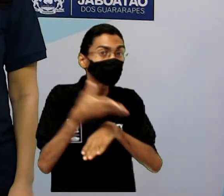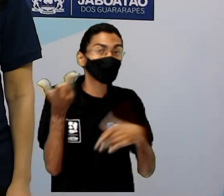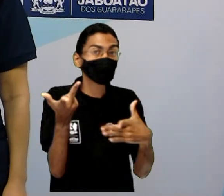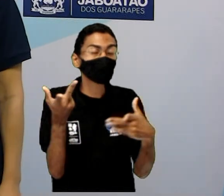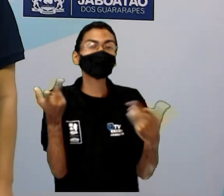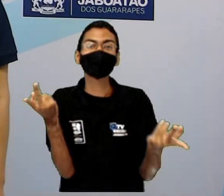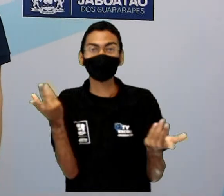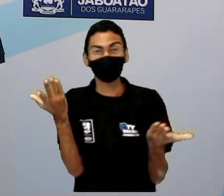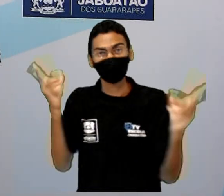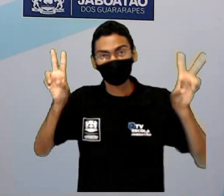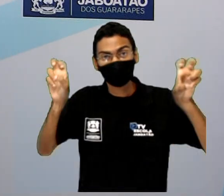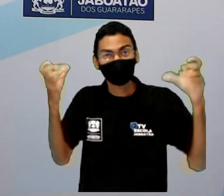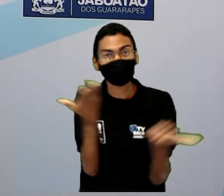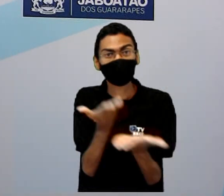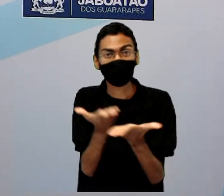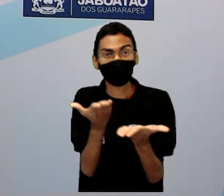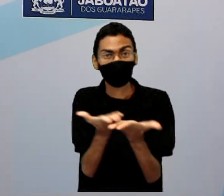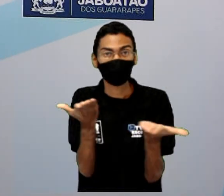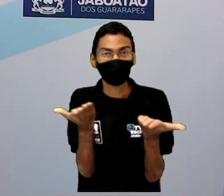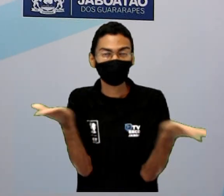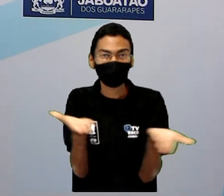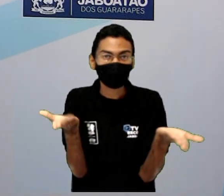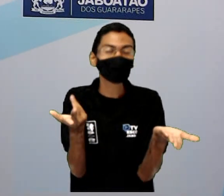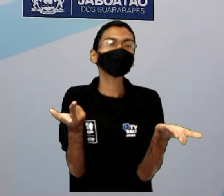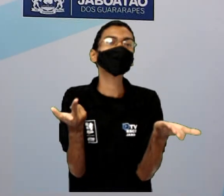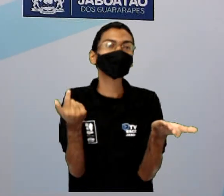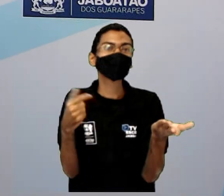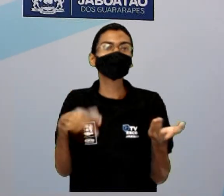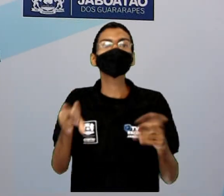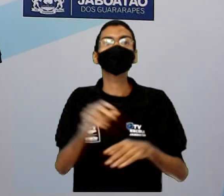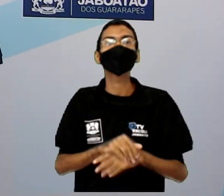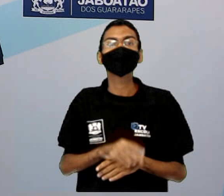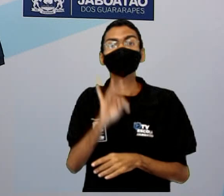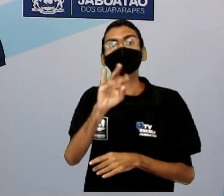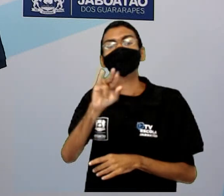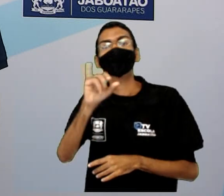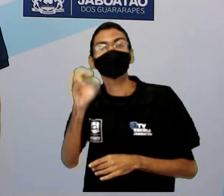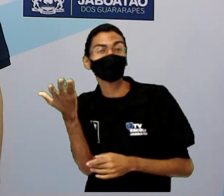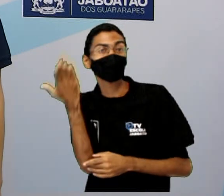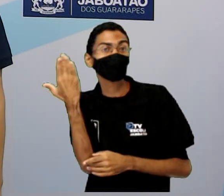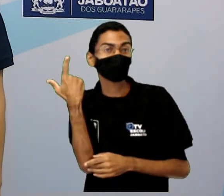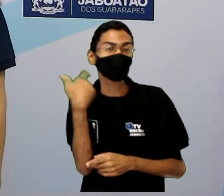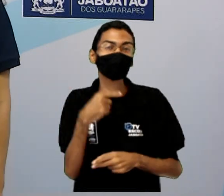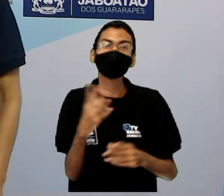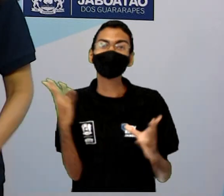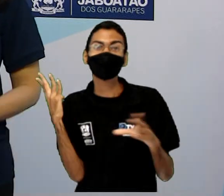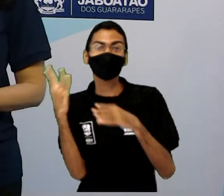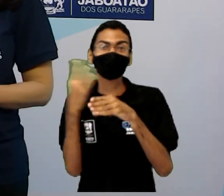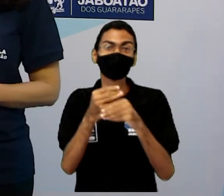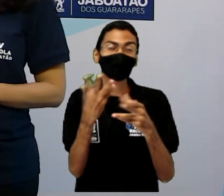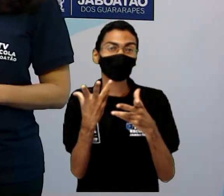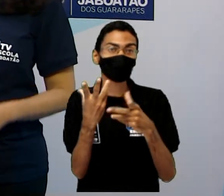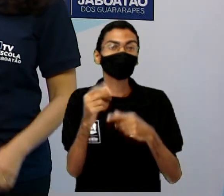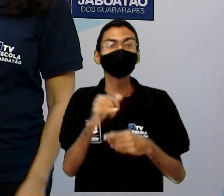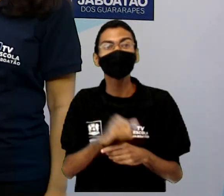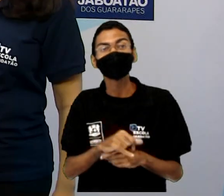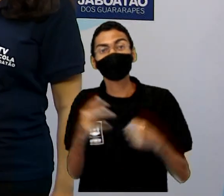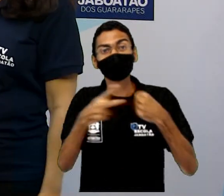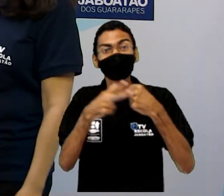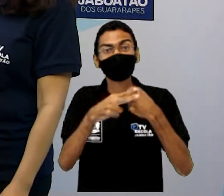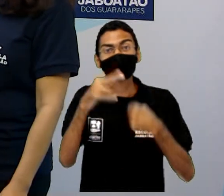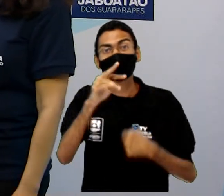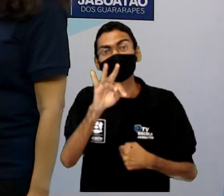tema da aula de hoje, que é o to be no passado, nós vamos fazer uma pequena revisão do verbo to be no